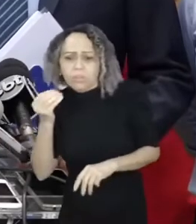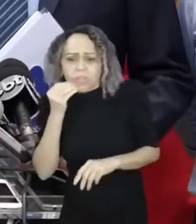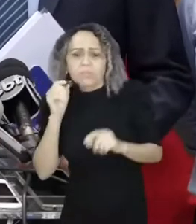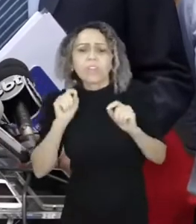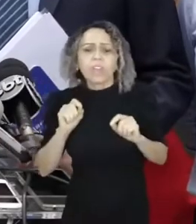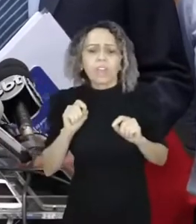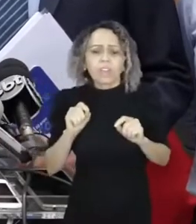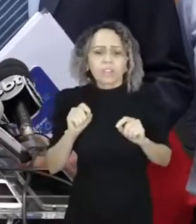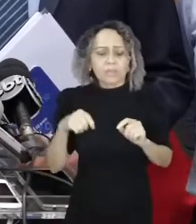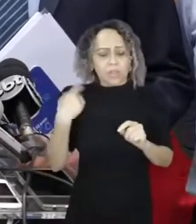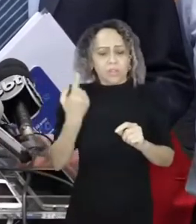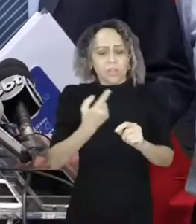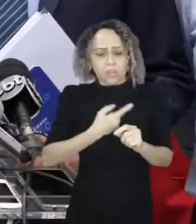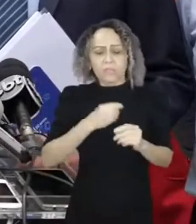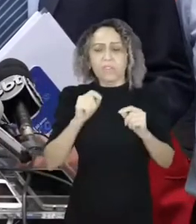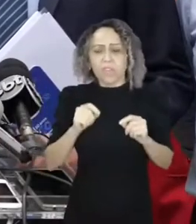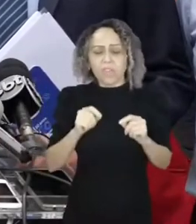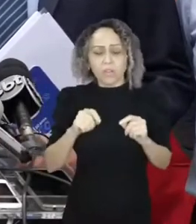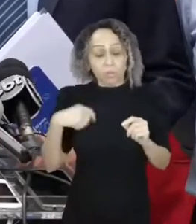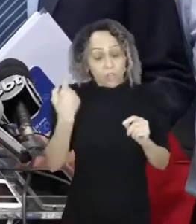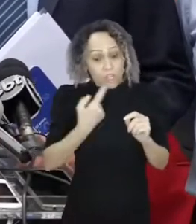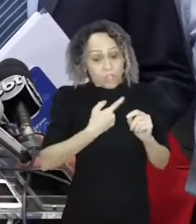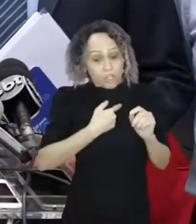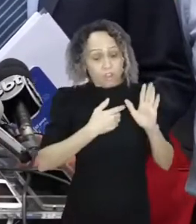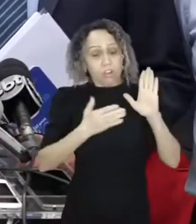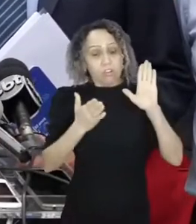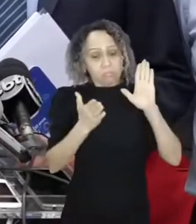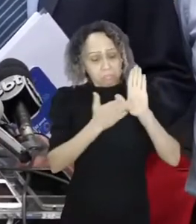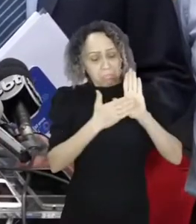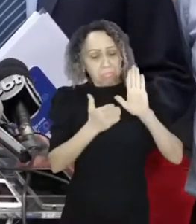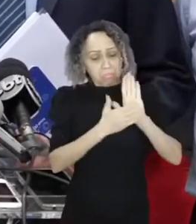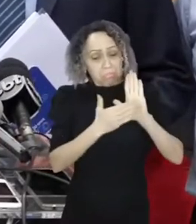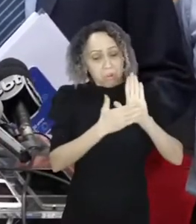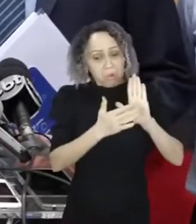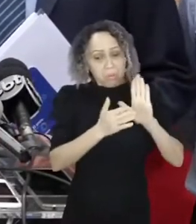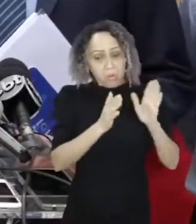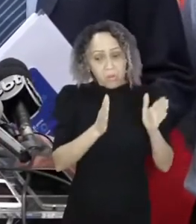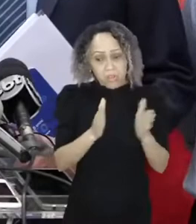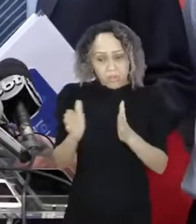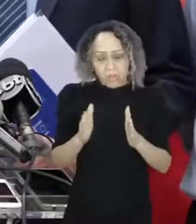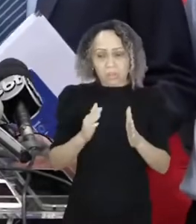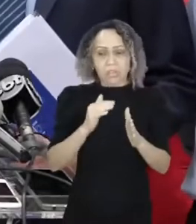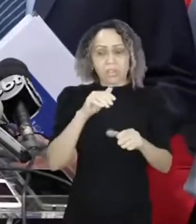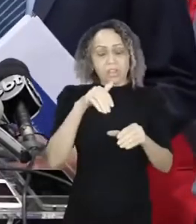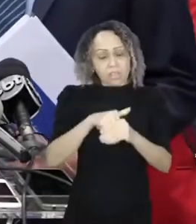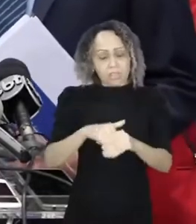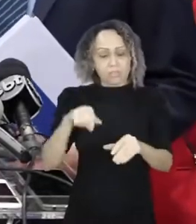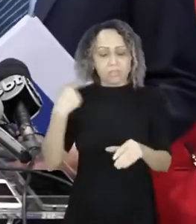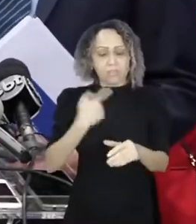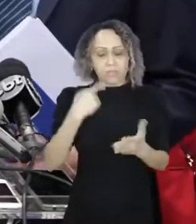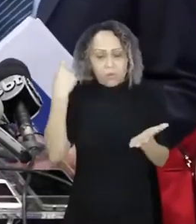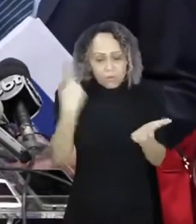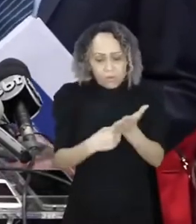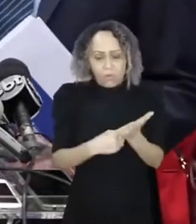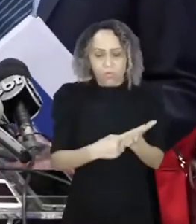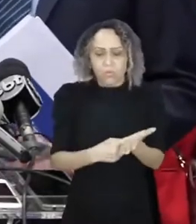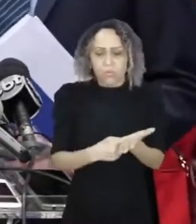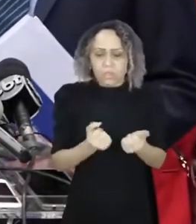brasileiro aquilo que foi contratado com ele no processo eleitoral. Lisandra da Rocha.